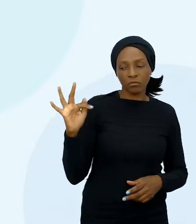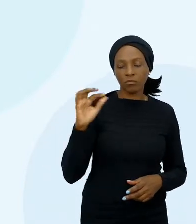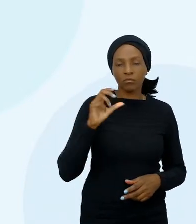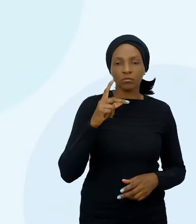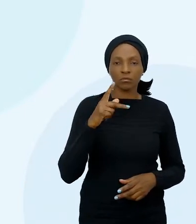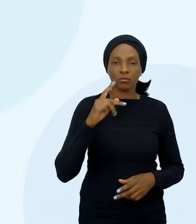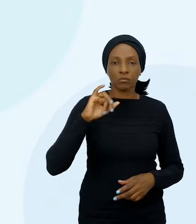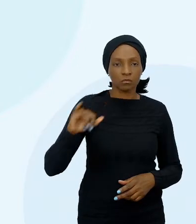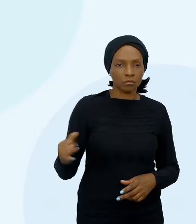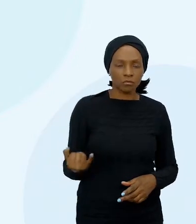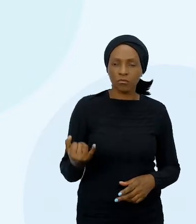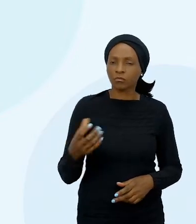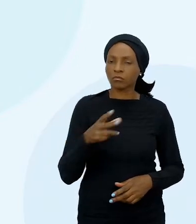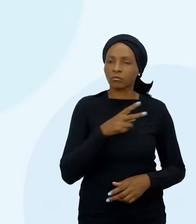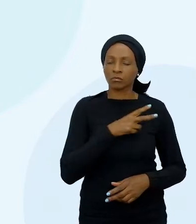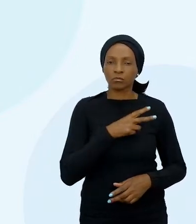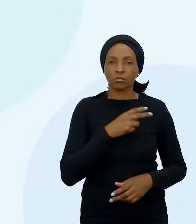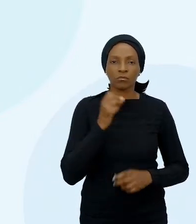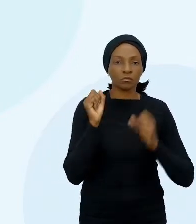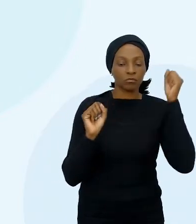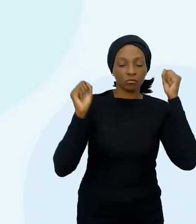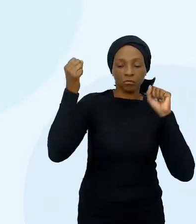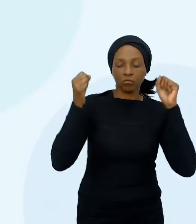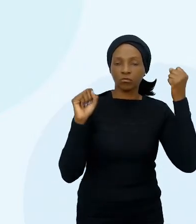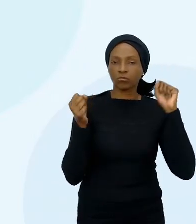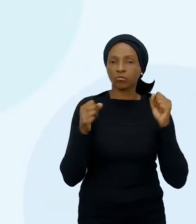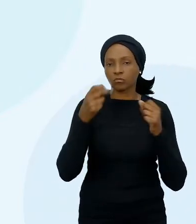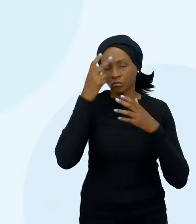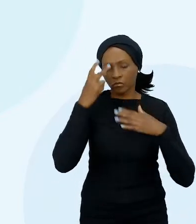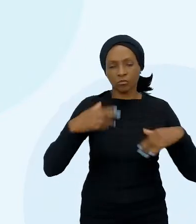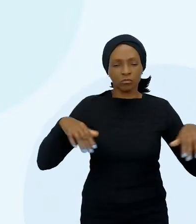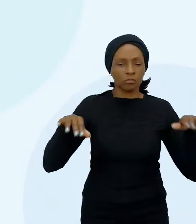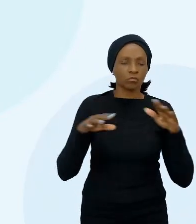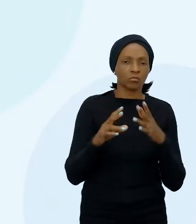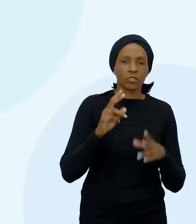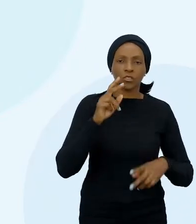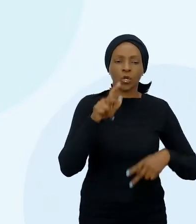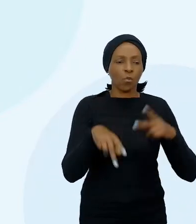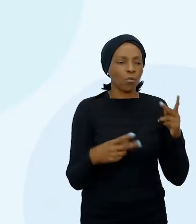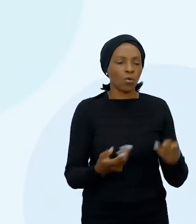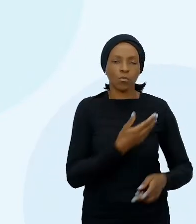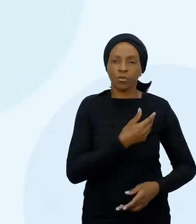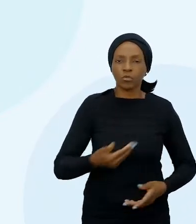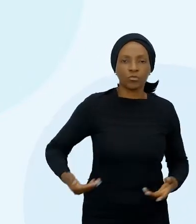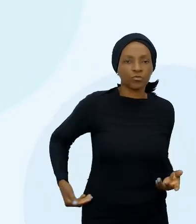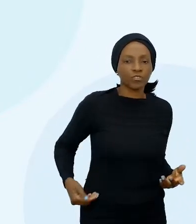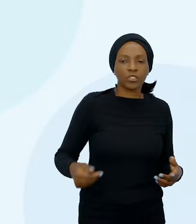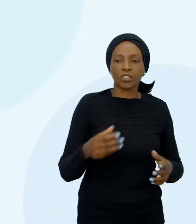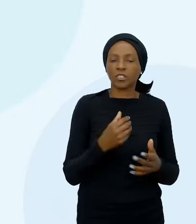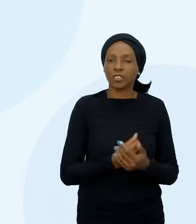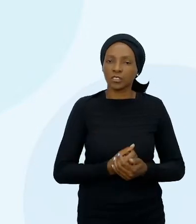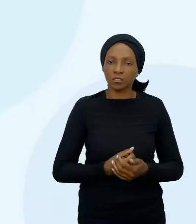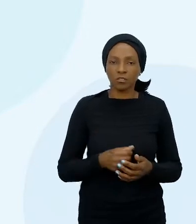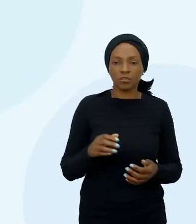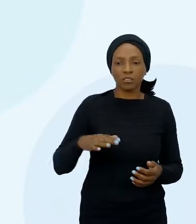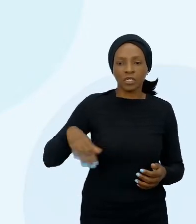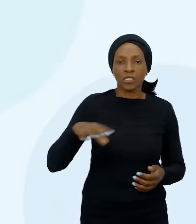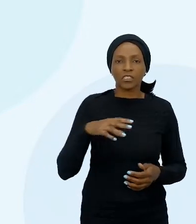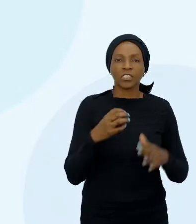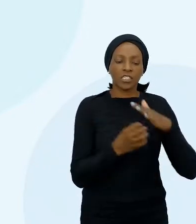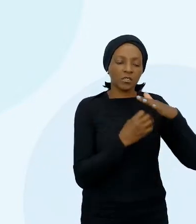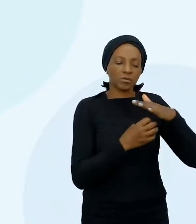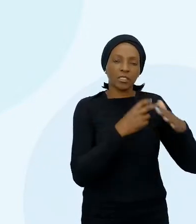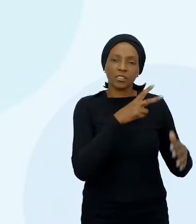né? Particulares, indústrias, público e privado, o setor público também, não é só o setor público, o setor